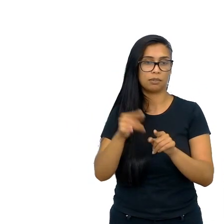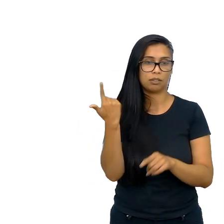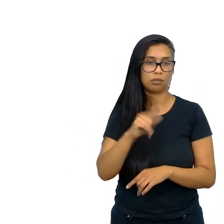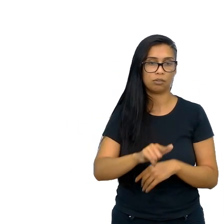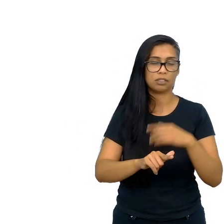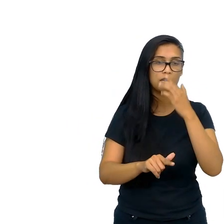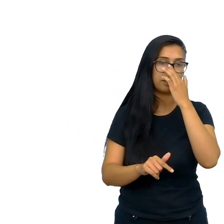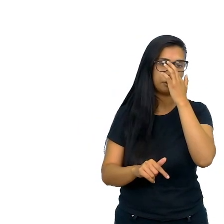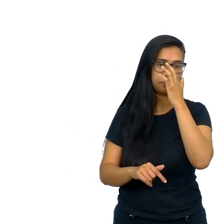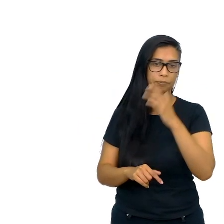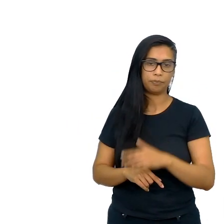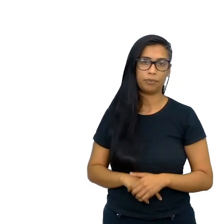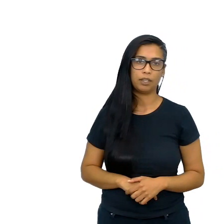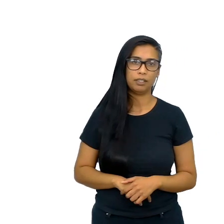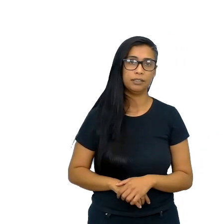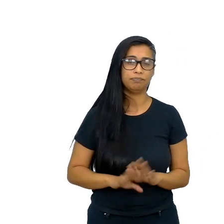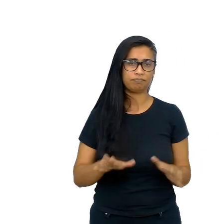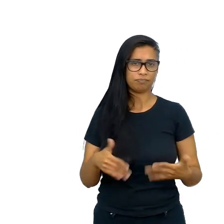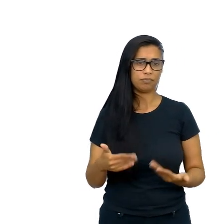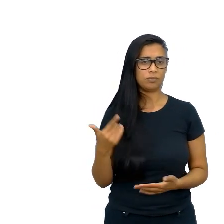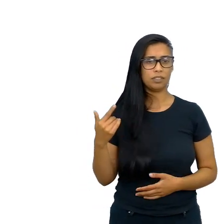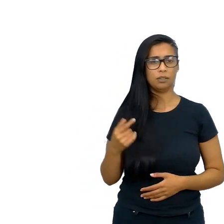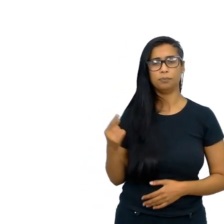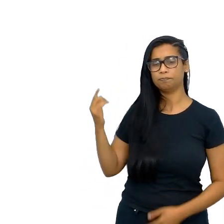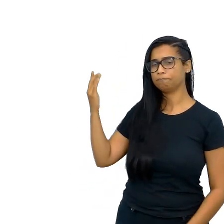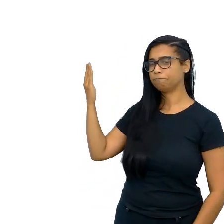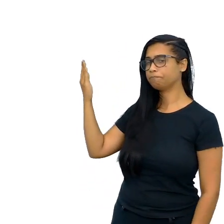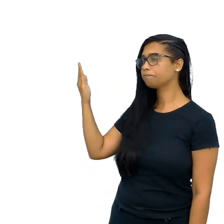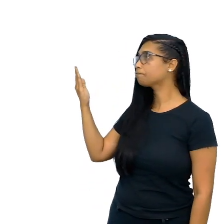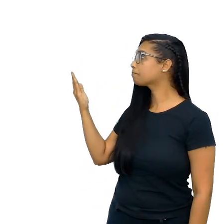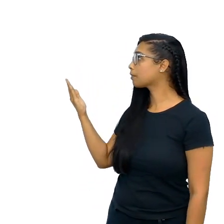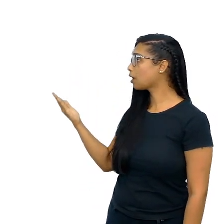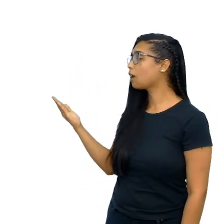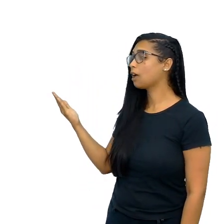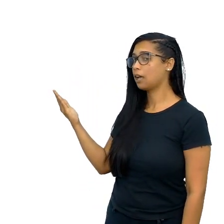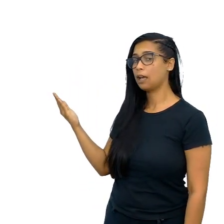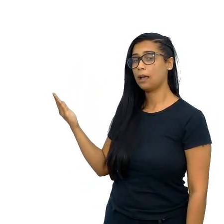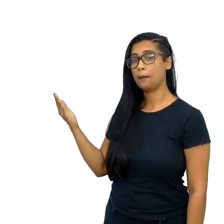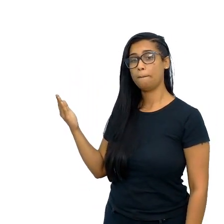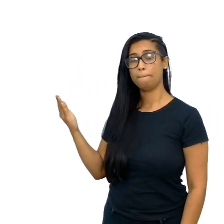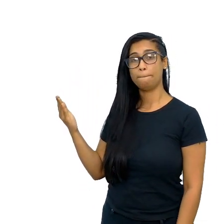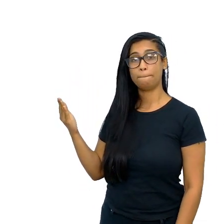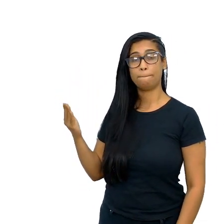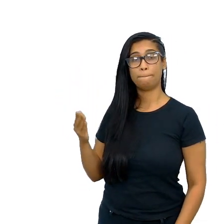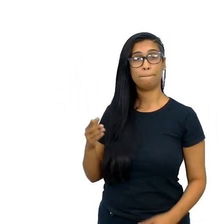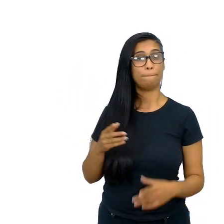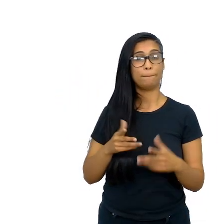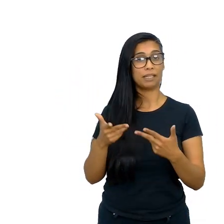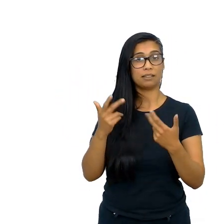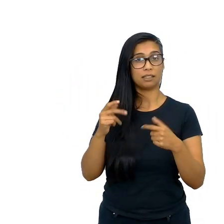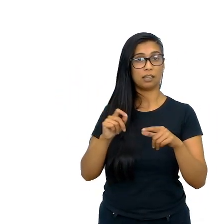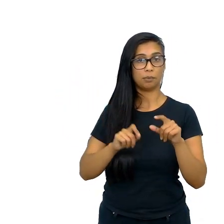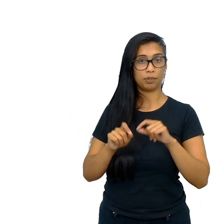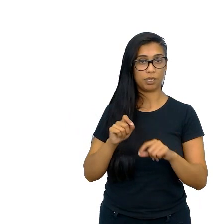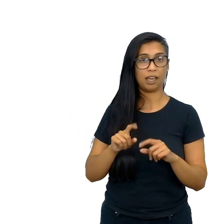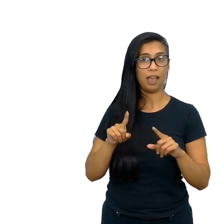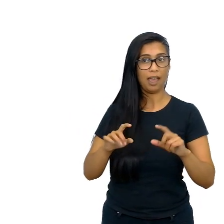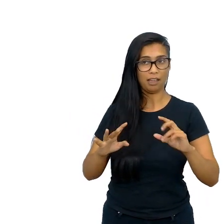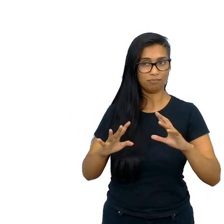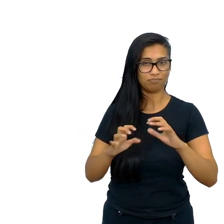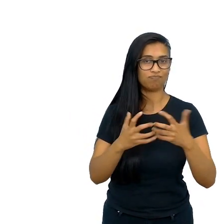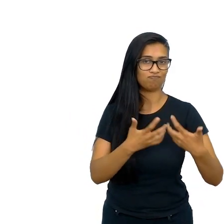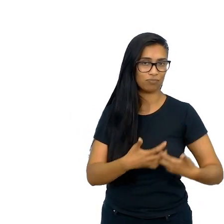nós chegamos nesse movimento, nós temos que pensar, né, para que já que falamos tanto em complexidade, nós temos que